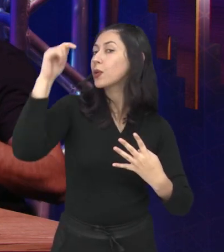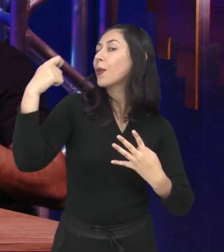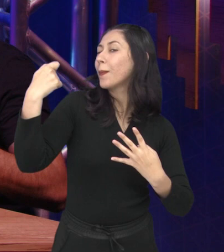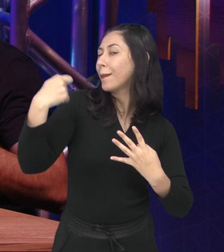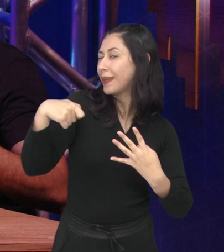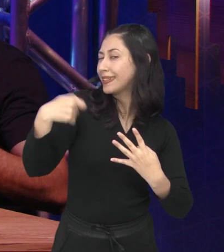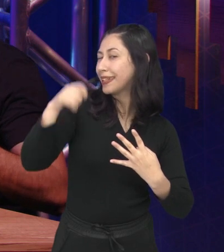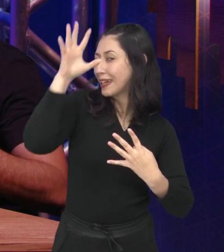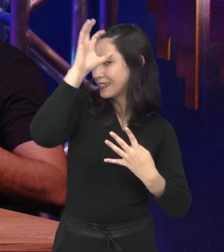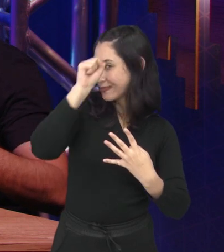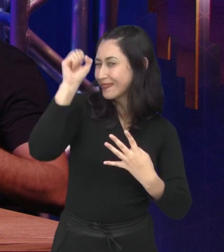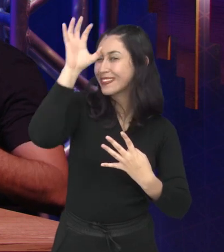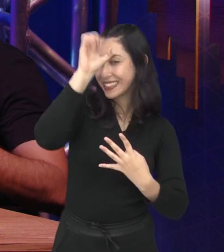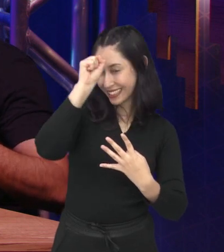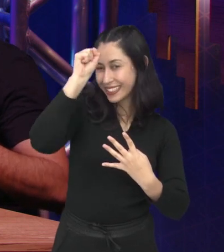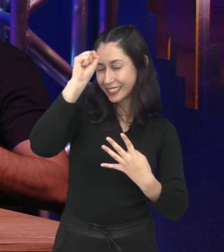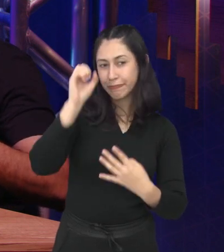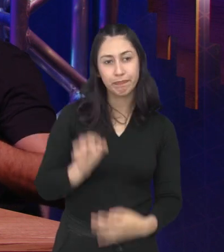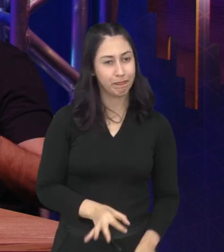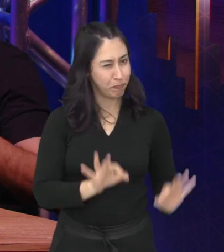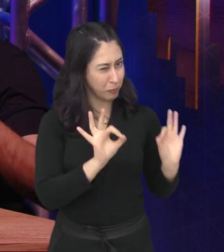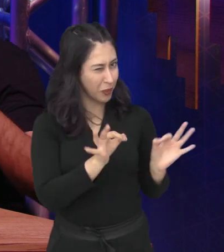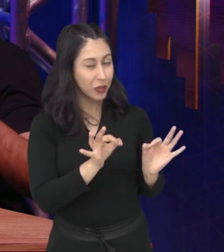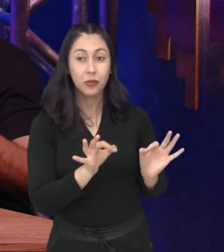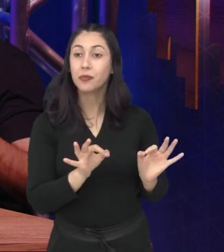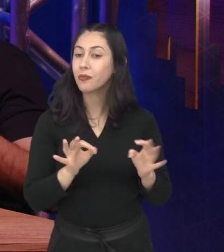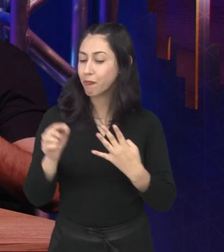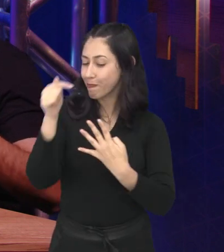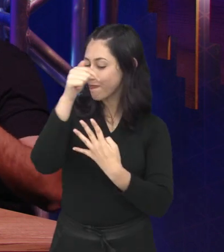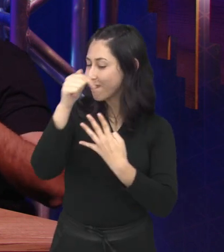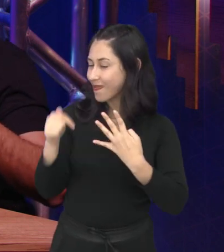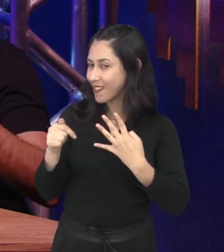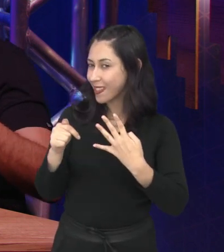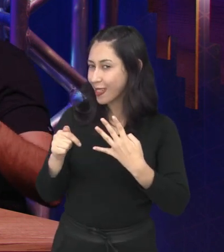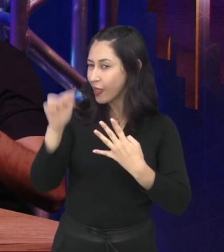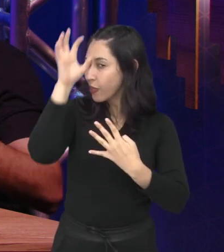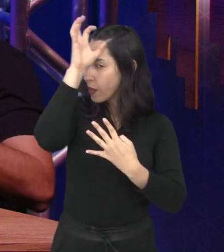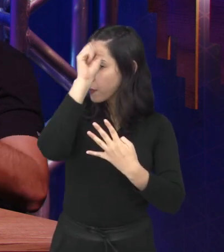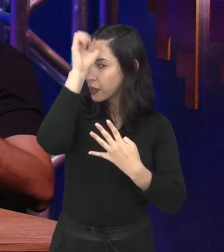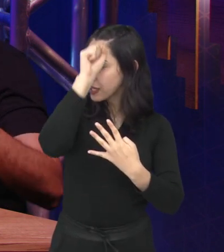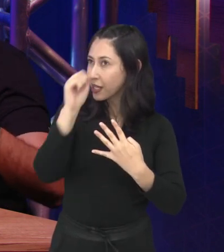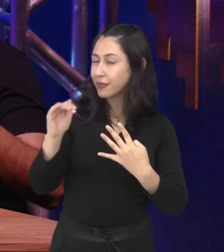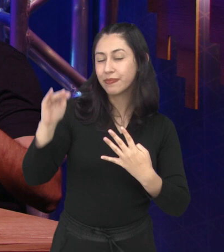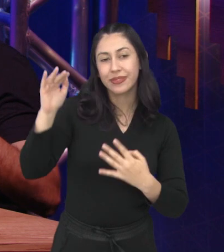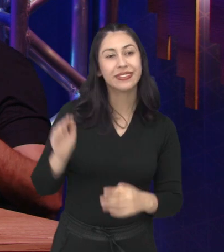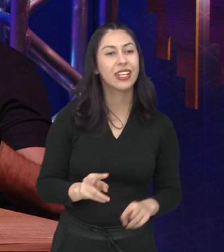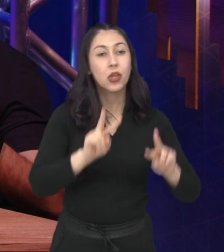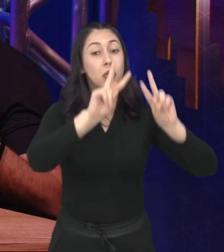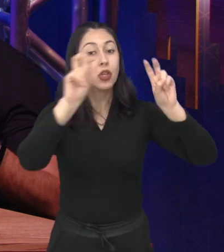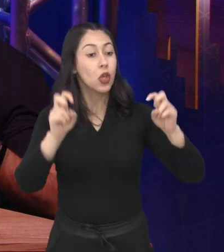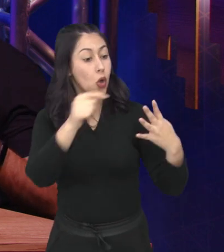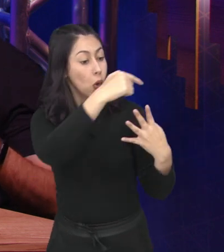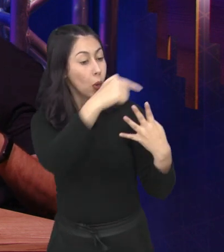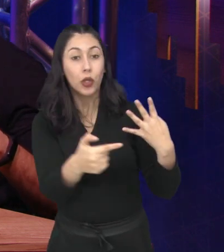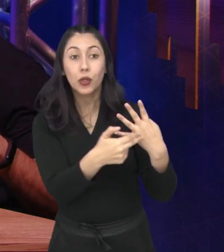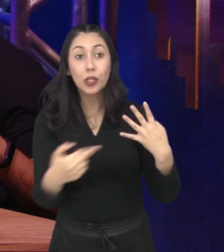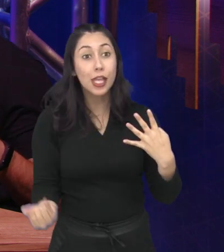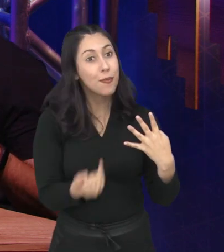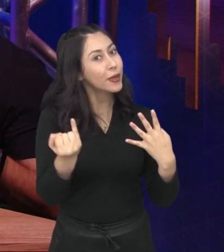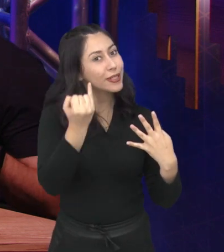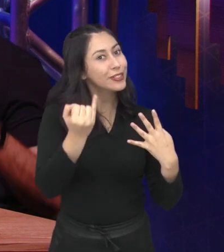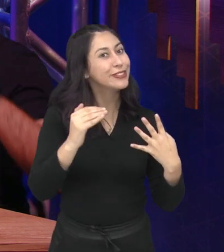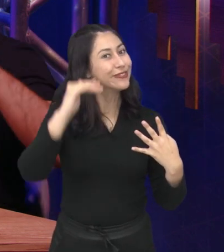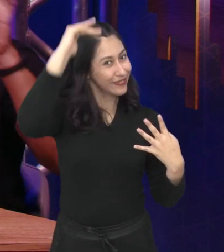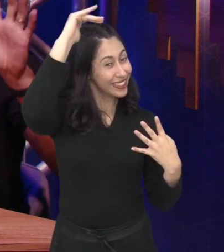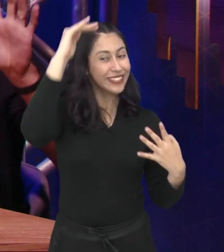adulto deveria investir. Certo. Né? Ao longo aí, para ser um adulto bem... 4 coisas que você